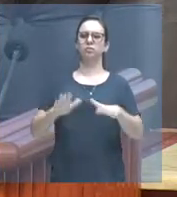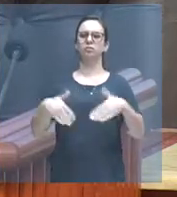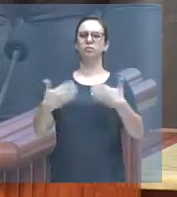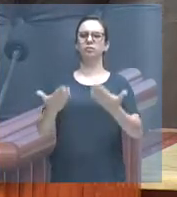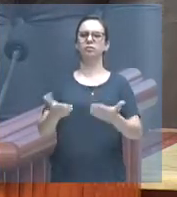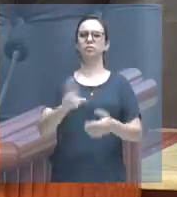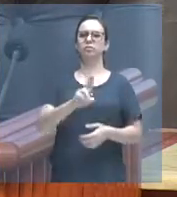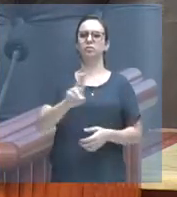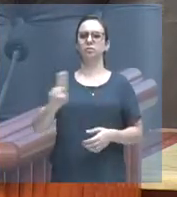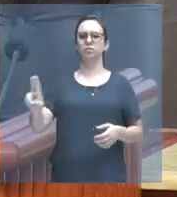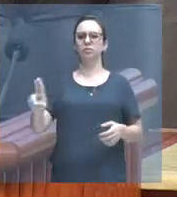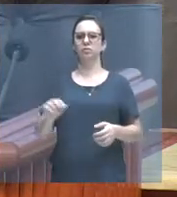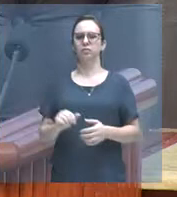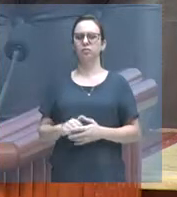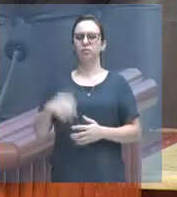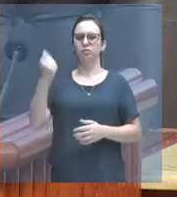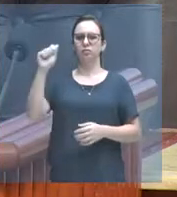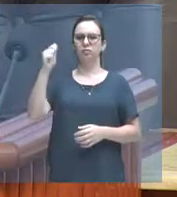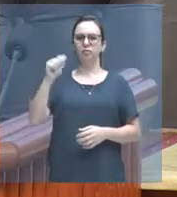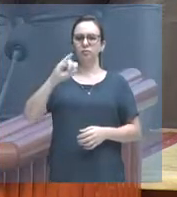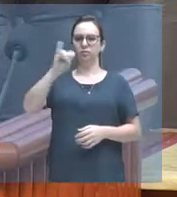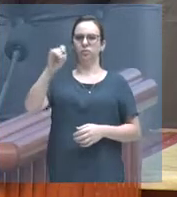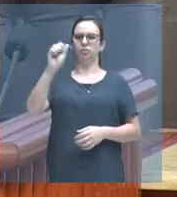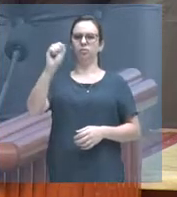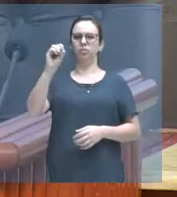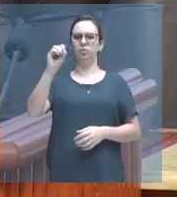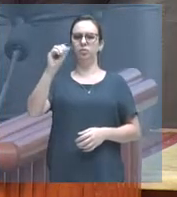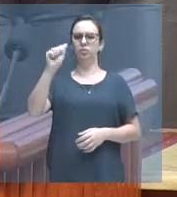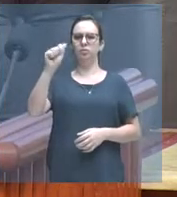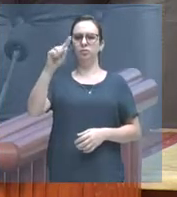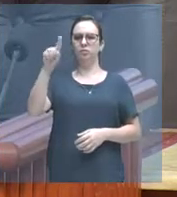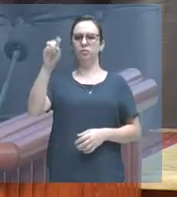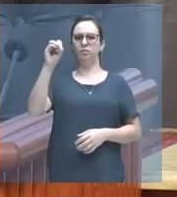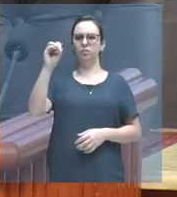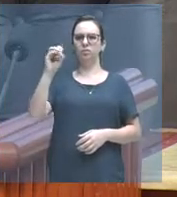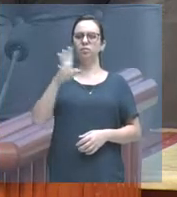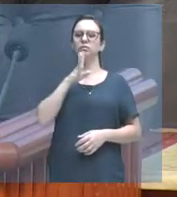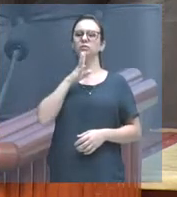João Gonçalves Lima, João Baiano, carinhosamente conhecido.